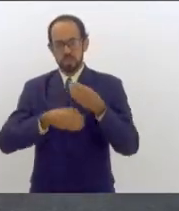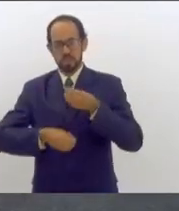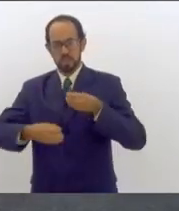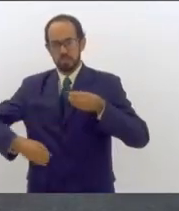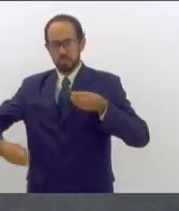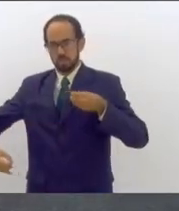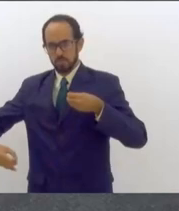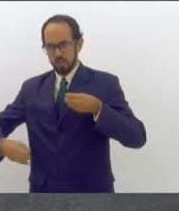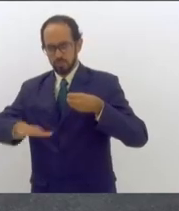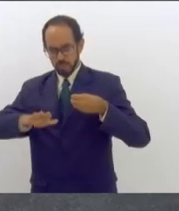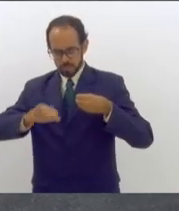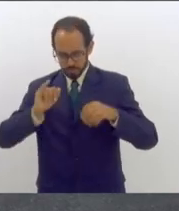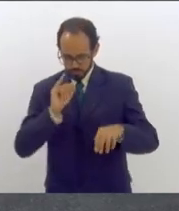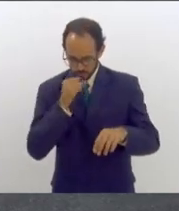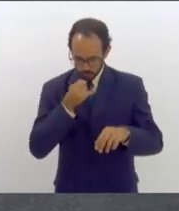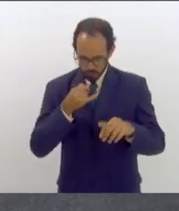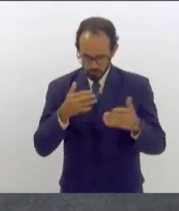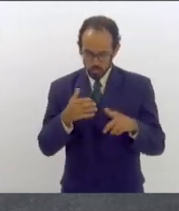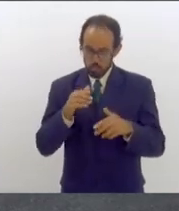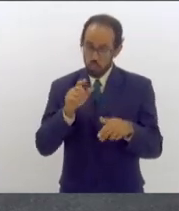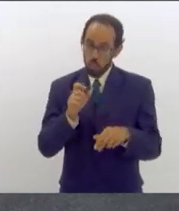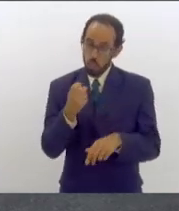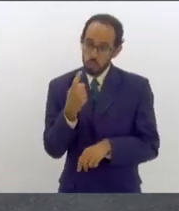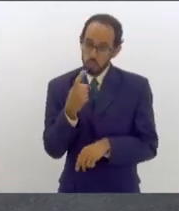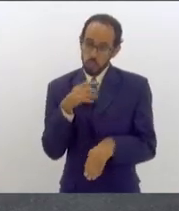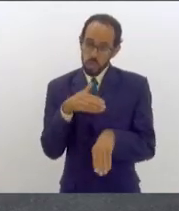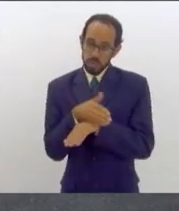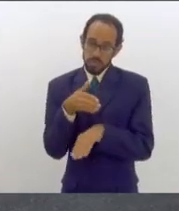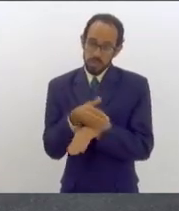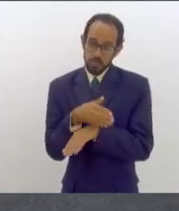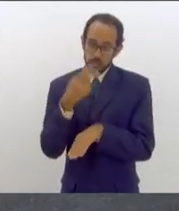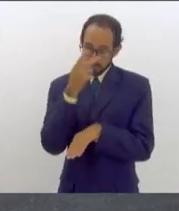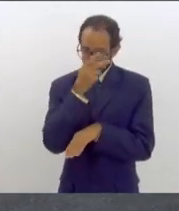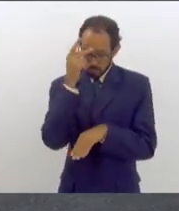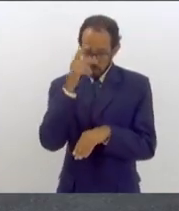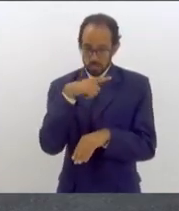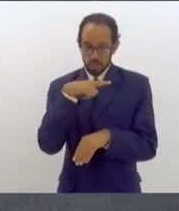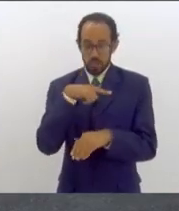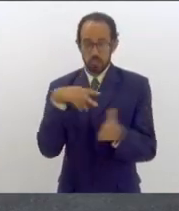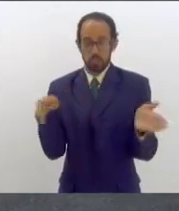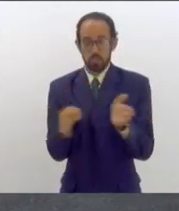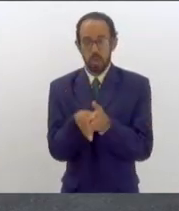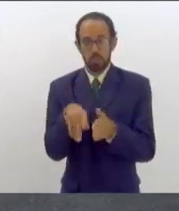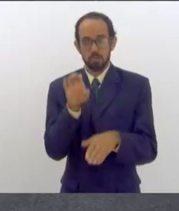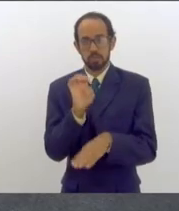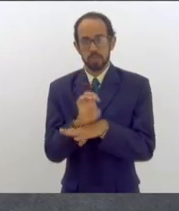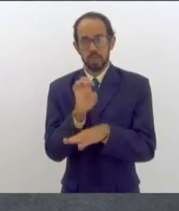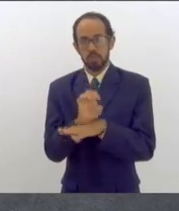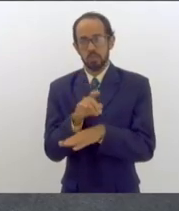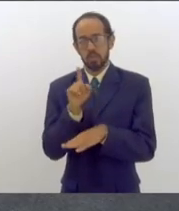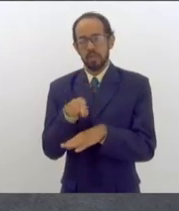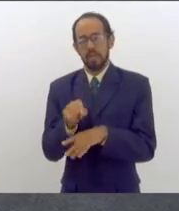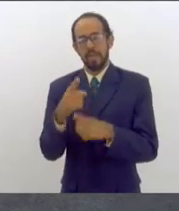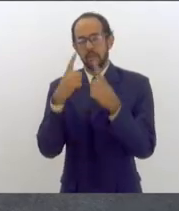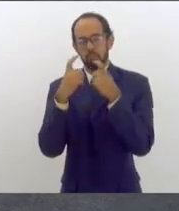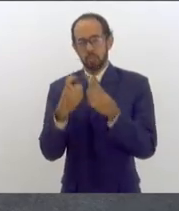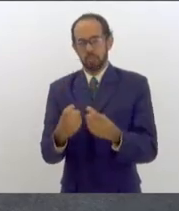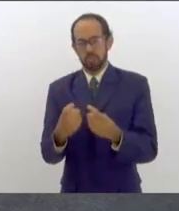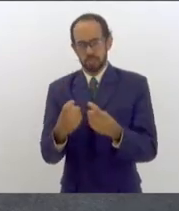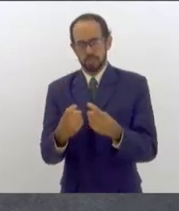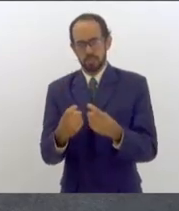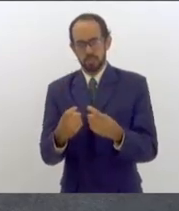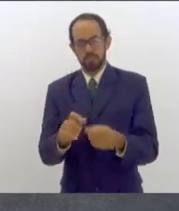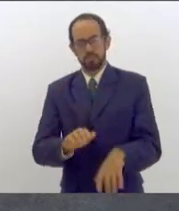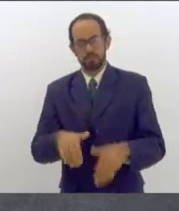infelizmente o único acesso que essas pessoas têm do próprio Estado é ao braço armado do Estado então isso